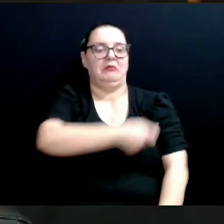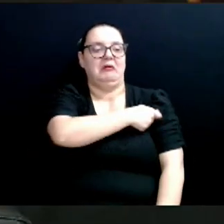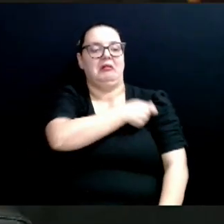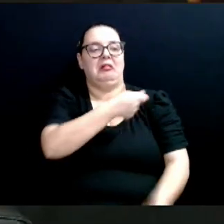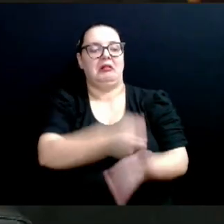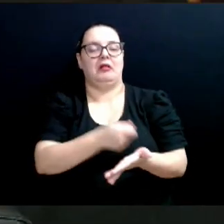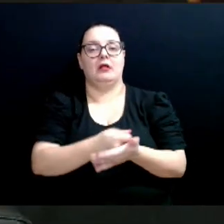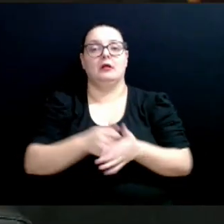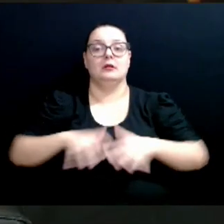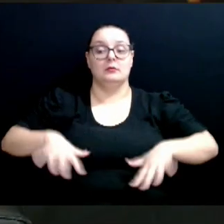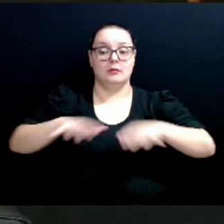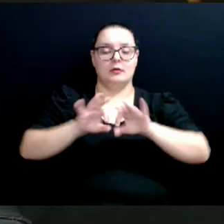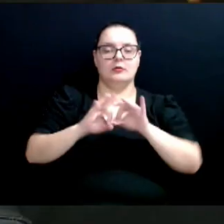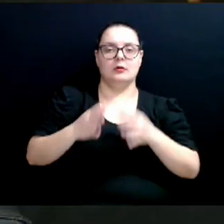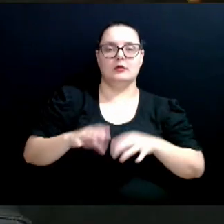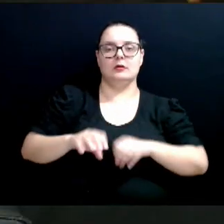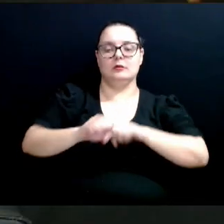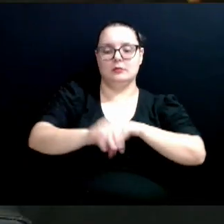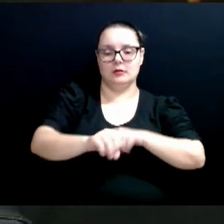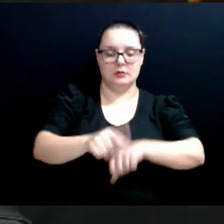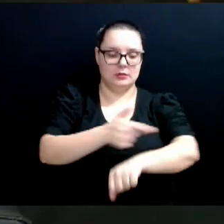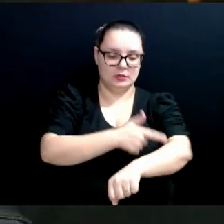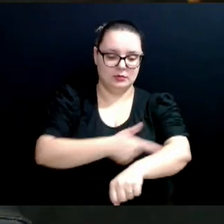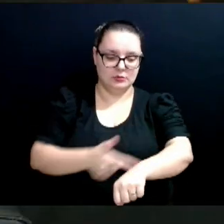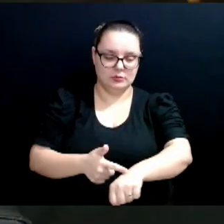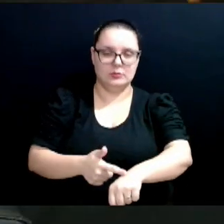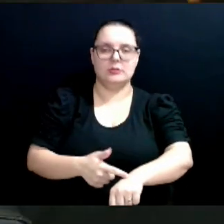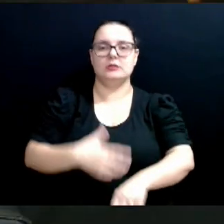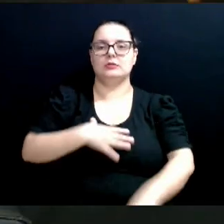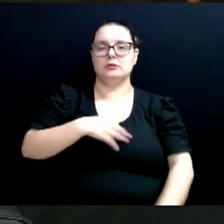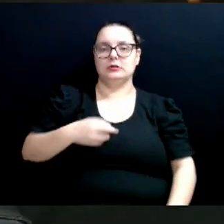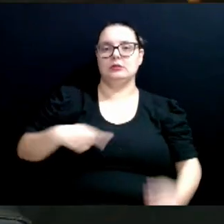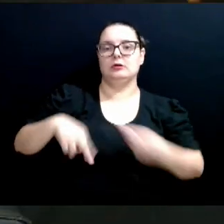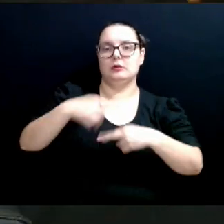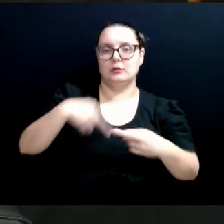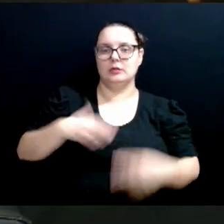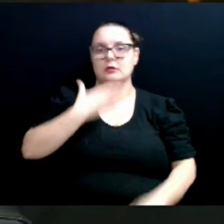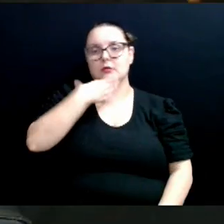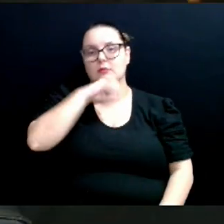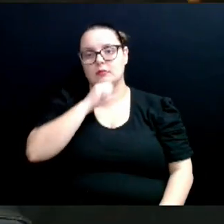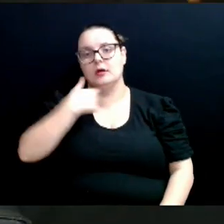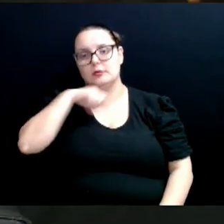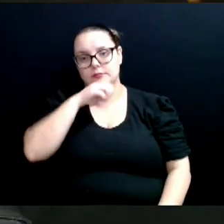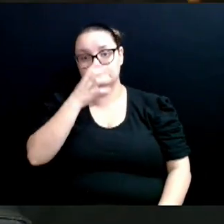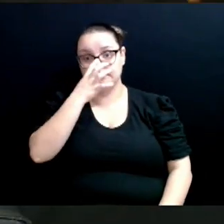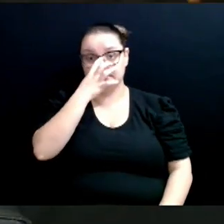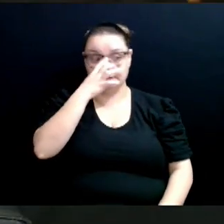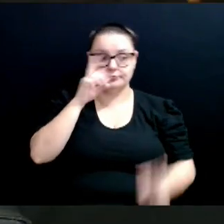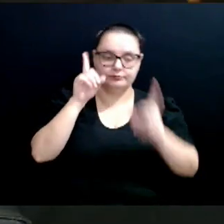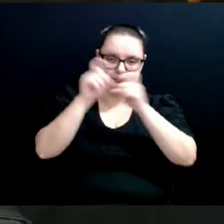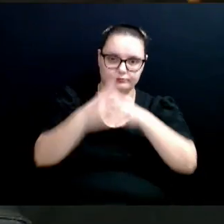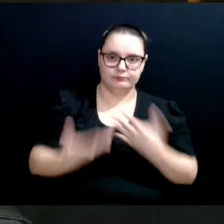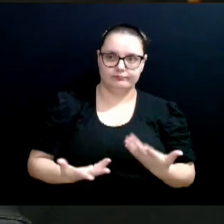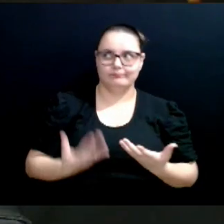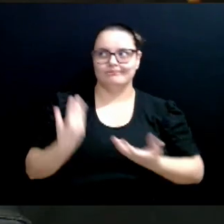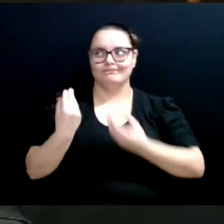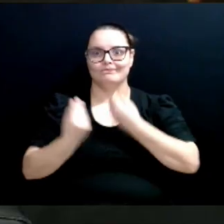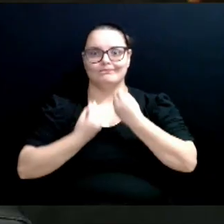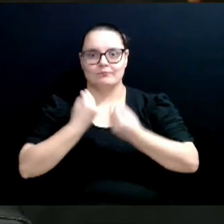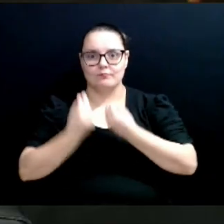especialmente na educação dos filhos, né, com os pais, é bem delicado. Como é que os